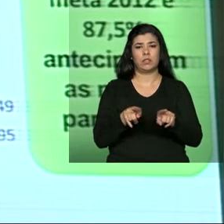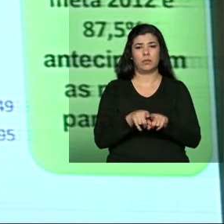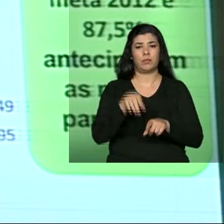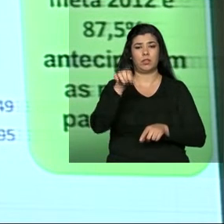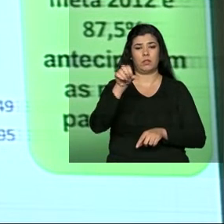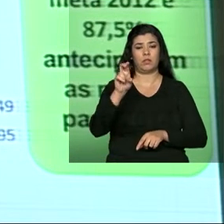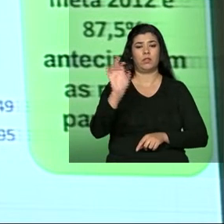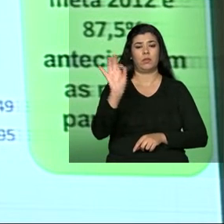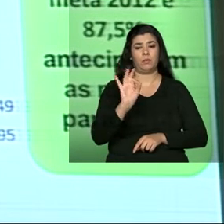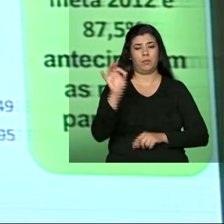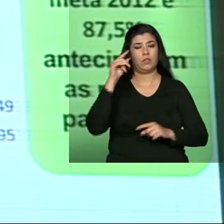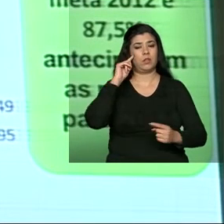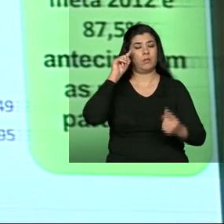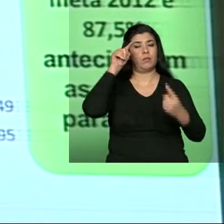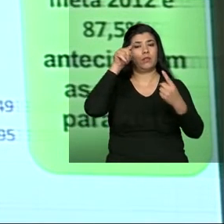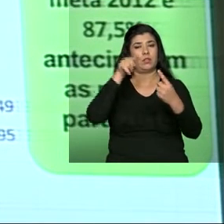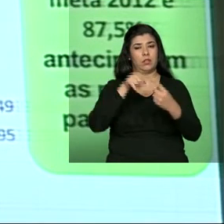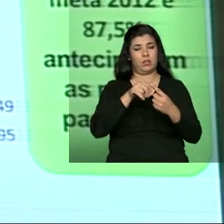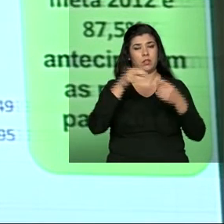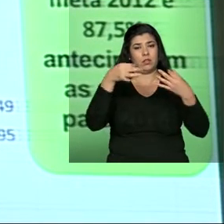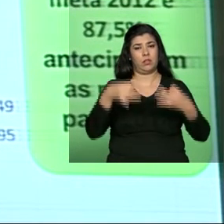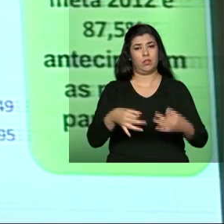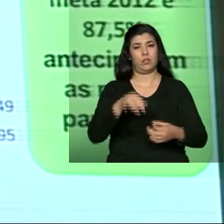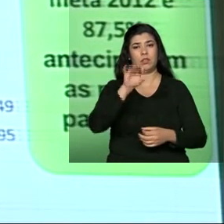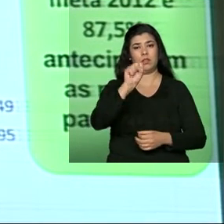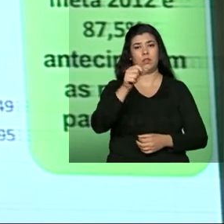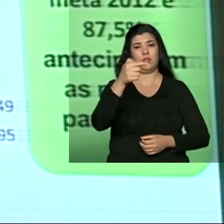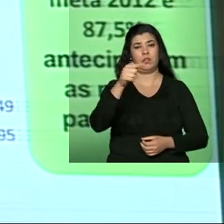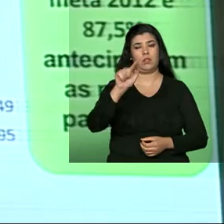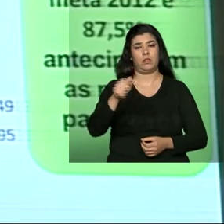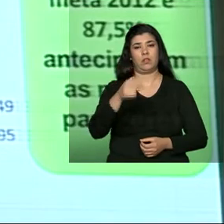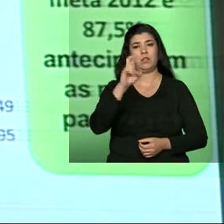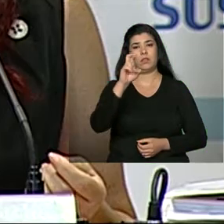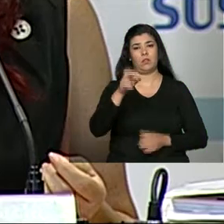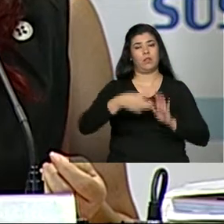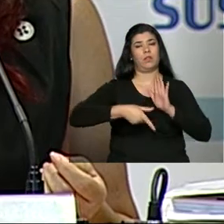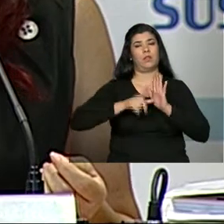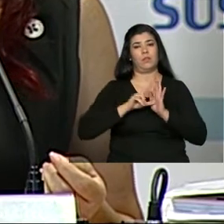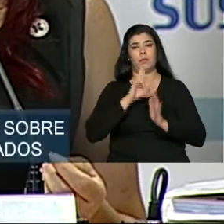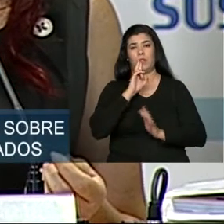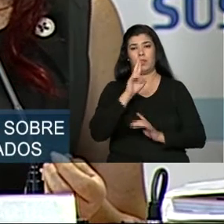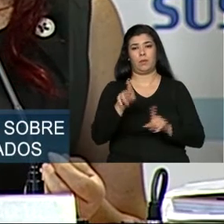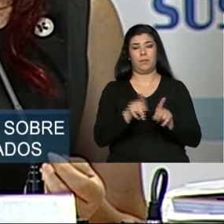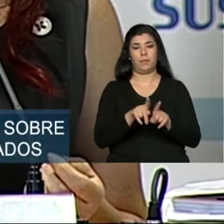95% dos produtos atingiram a meta e 87,5% anteciparam.